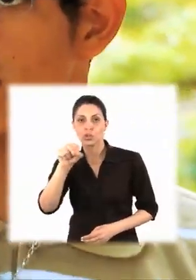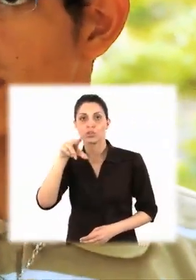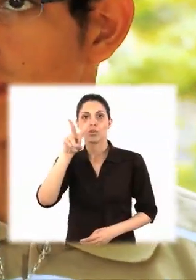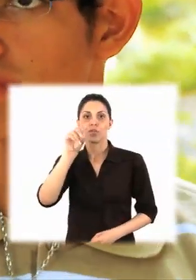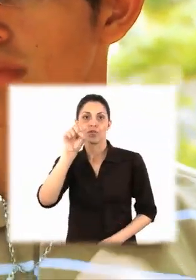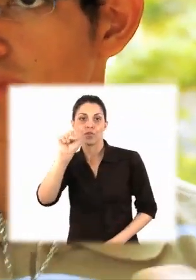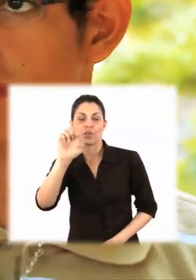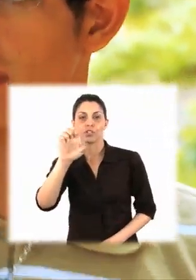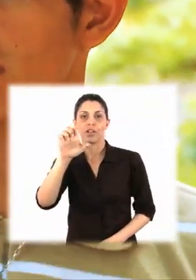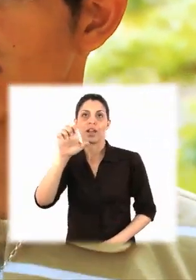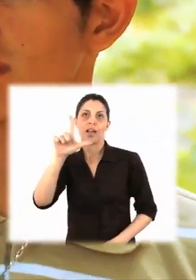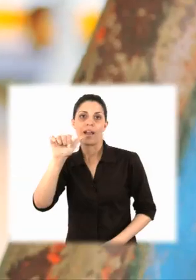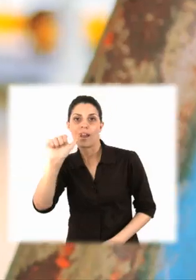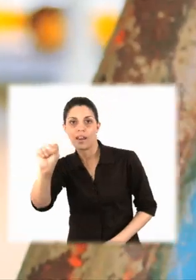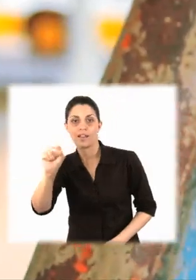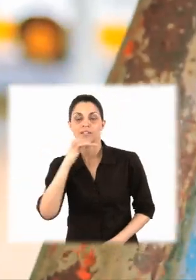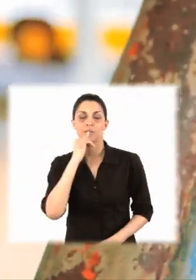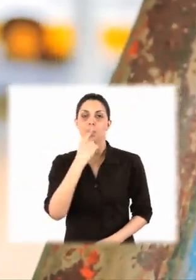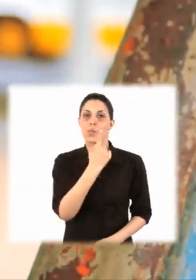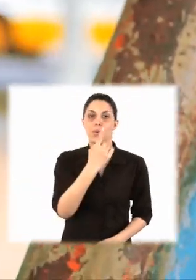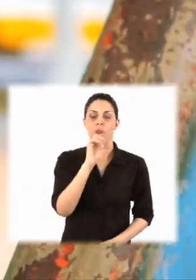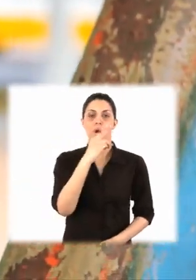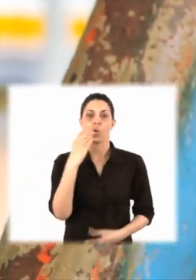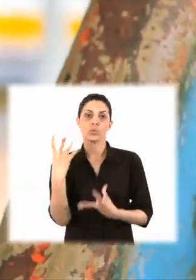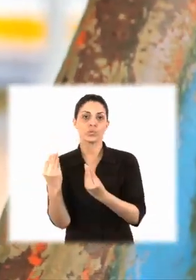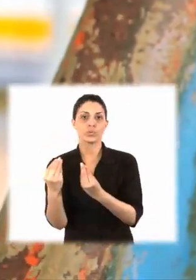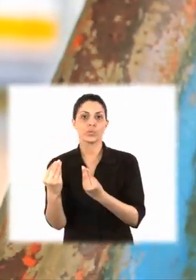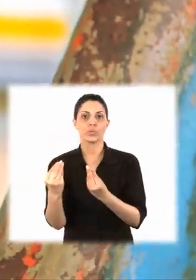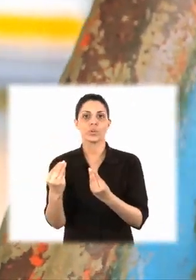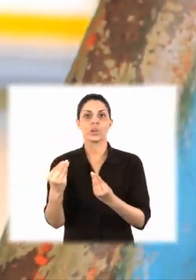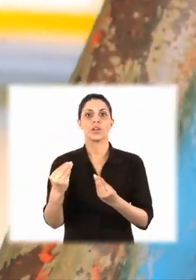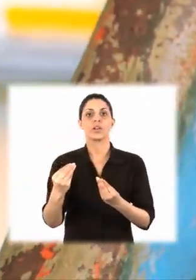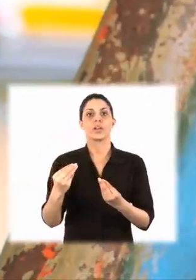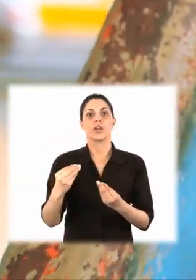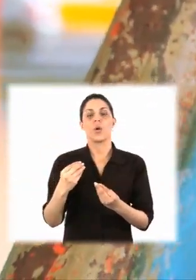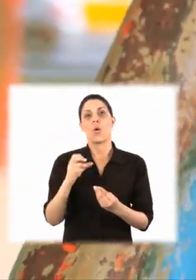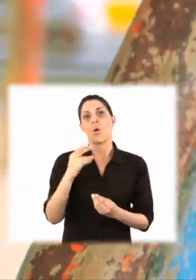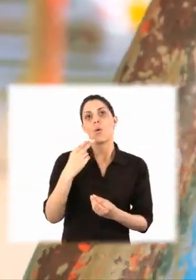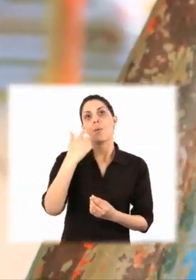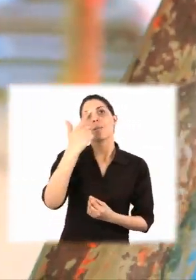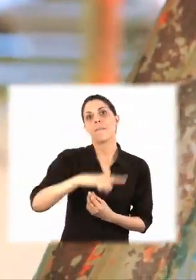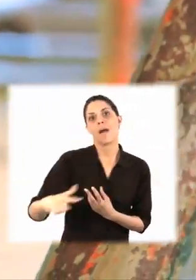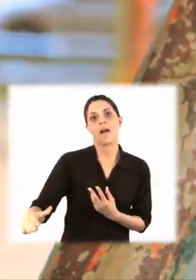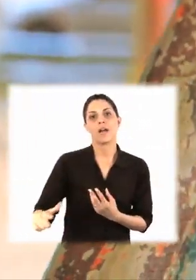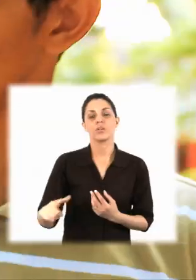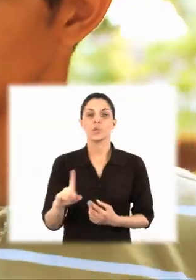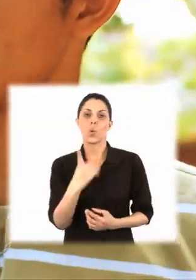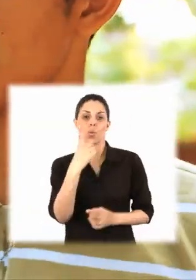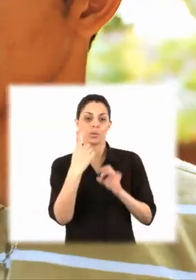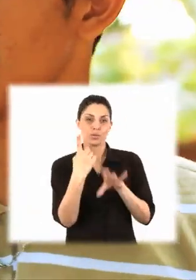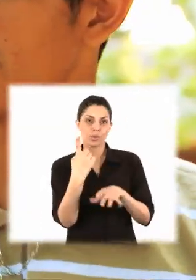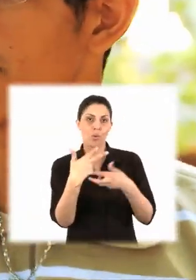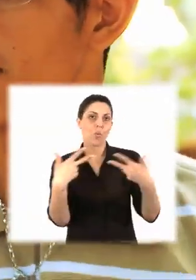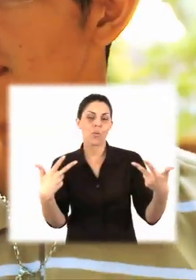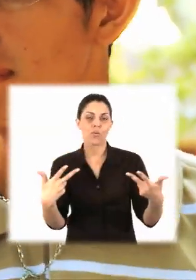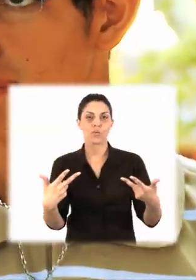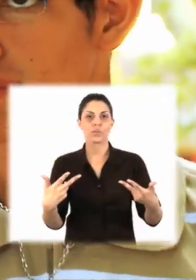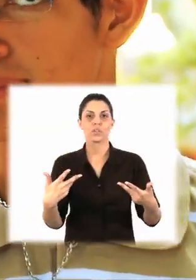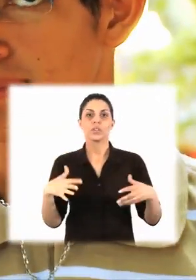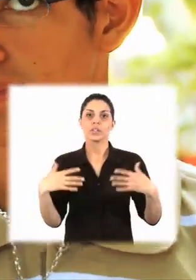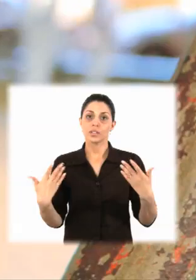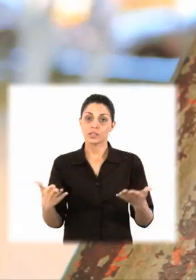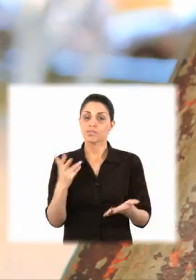Eu vou estar falando no plural ou vou estar falando no singular. Eu vou estar falando de mais de uma coisa ou de uma coisa só,